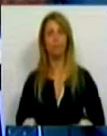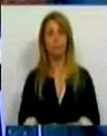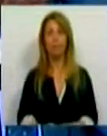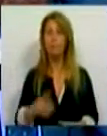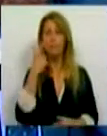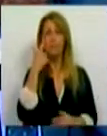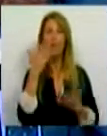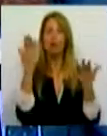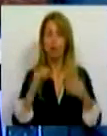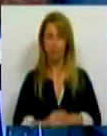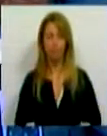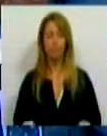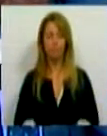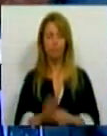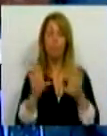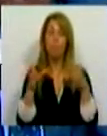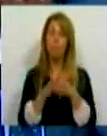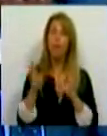Vá ver, a Comissão Europeia,